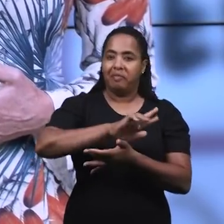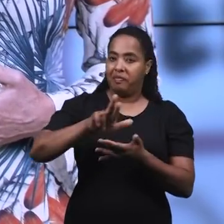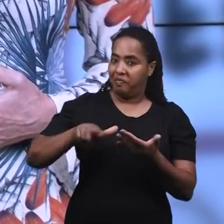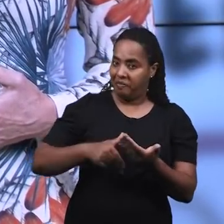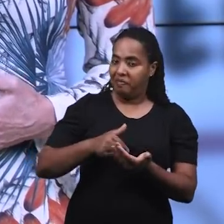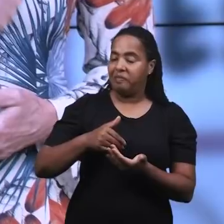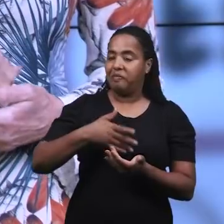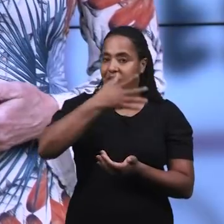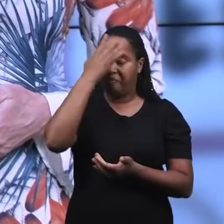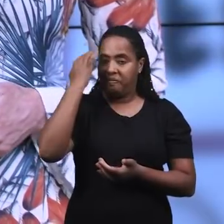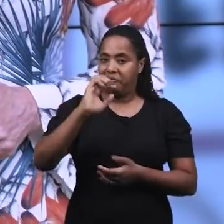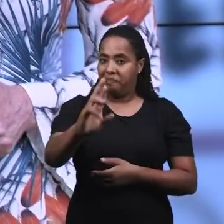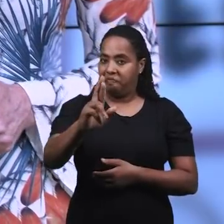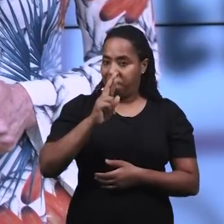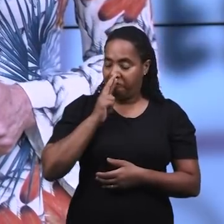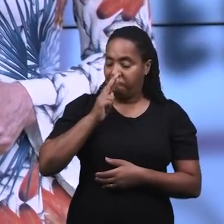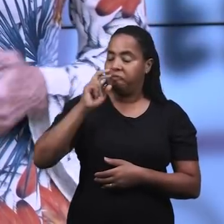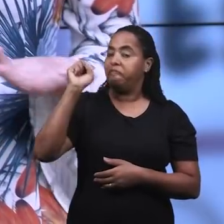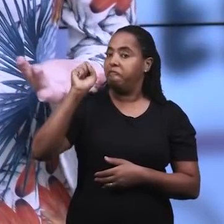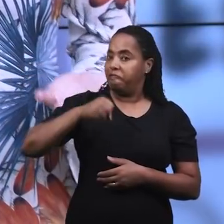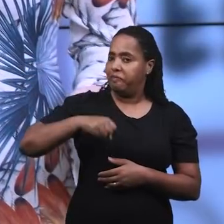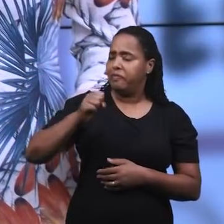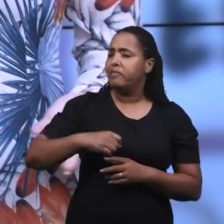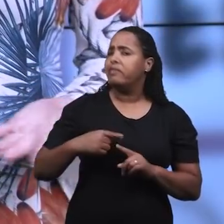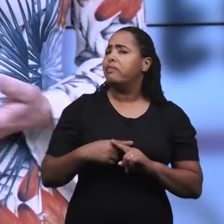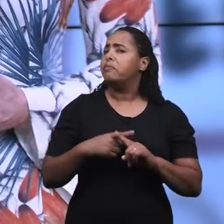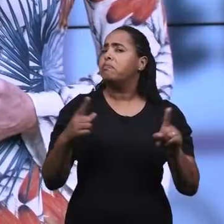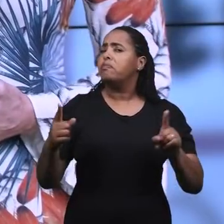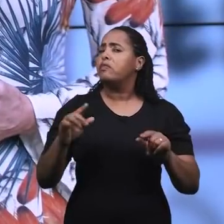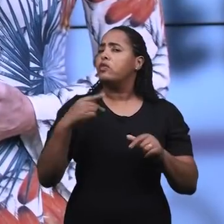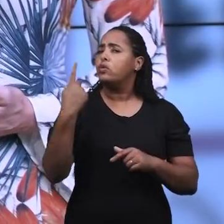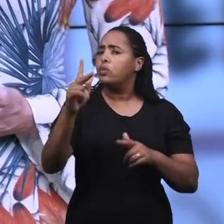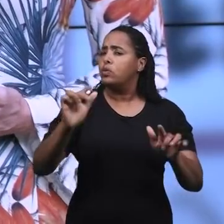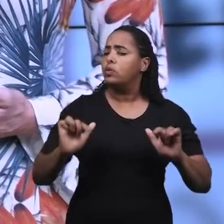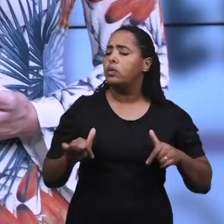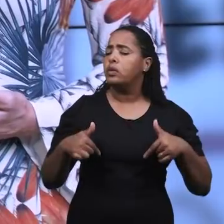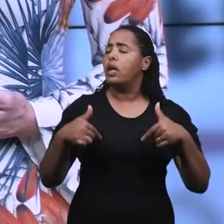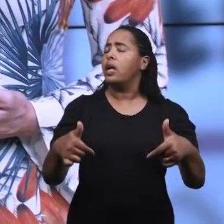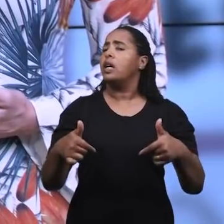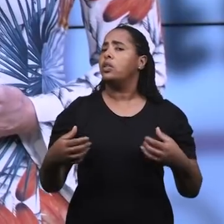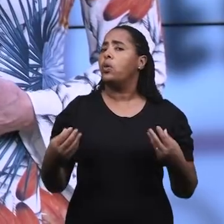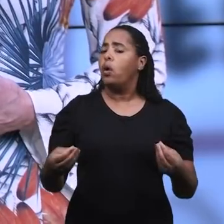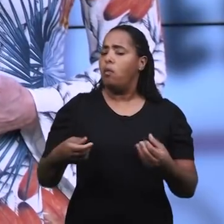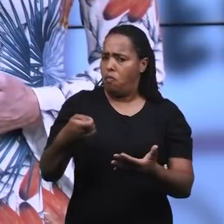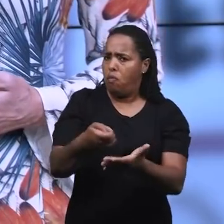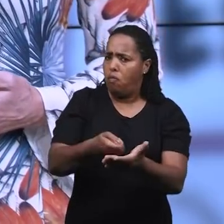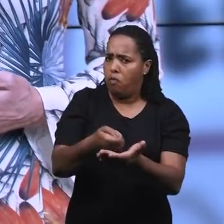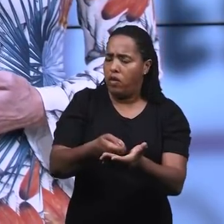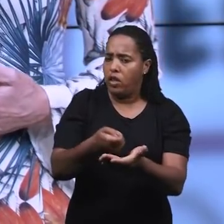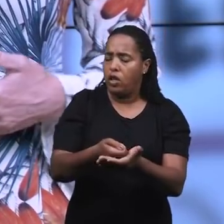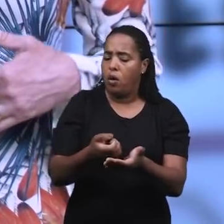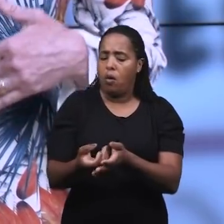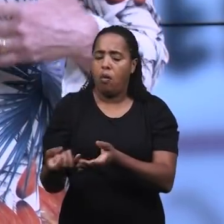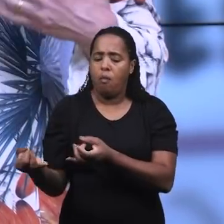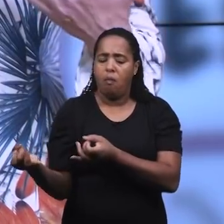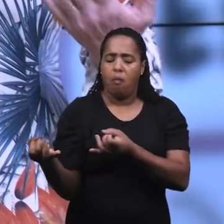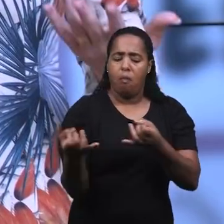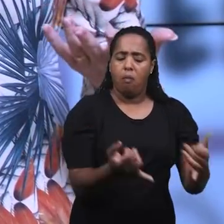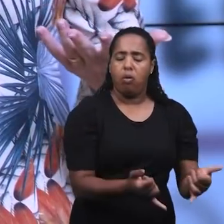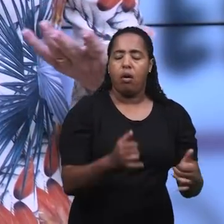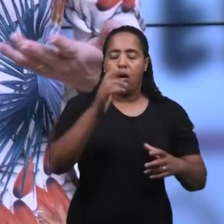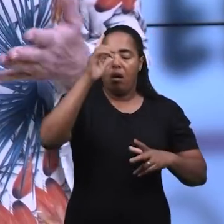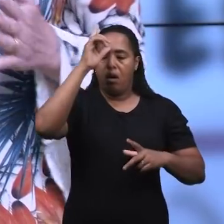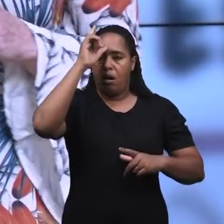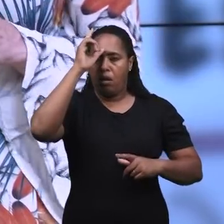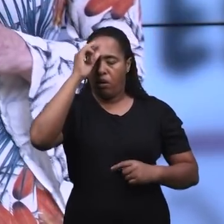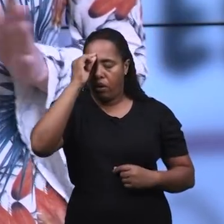responderam sim a estas perguntas. Mas qual foi sua atitude? Insistiu ou abandonou se sentindo